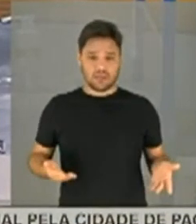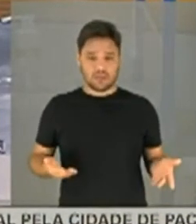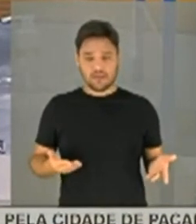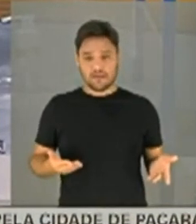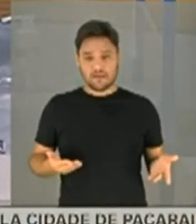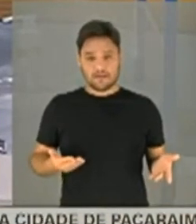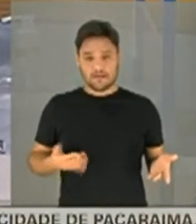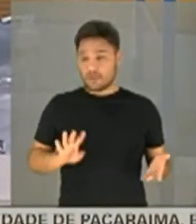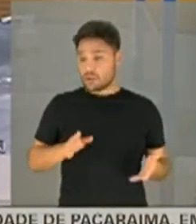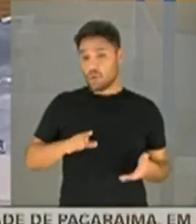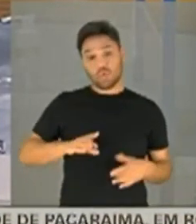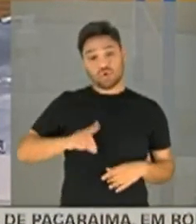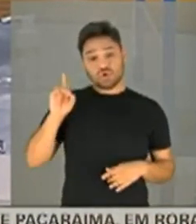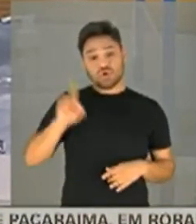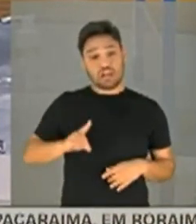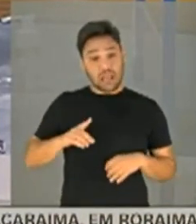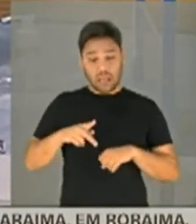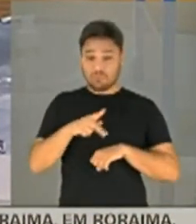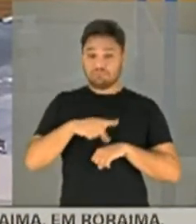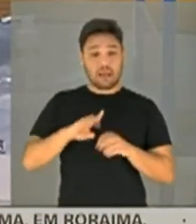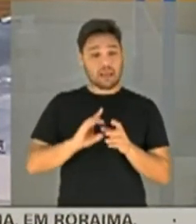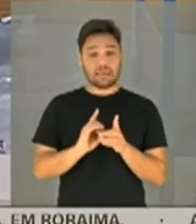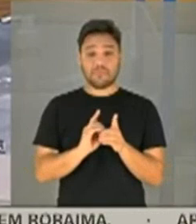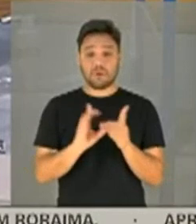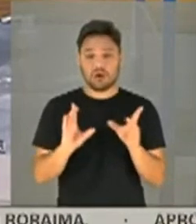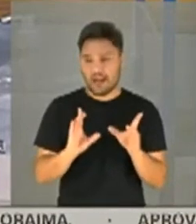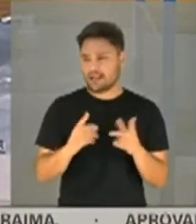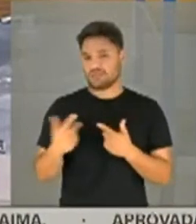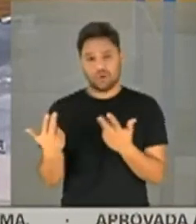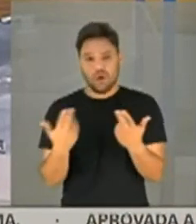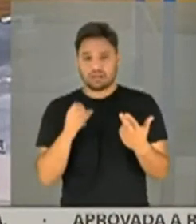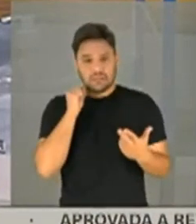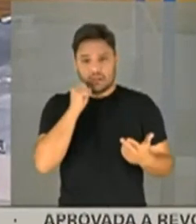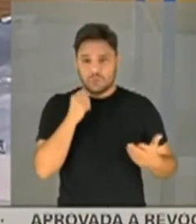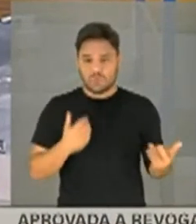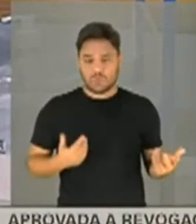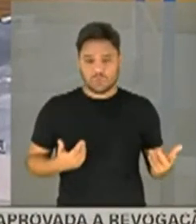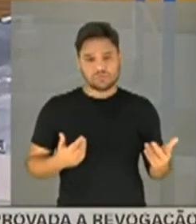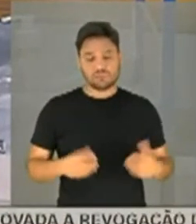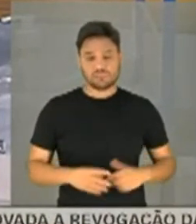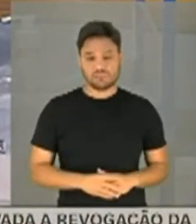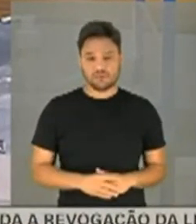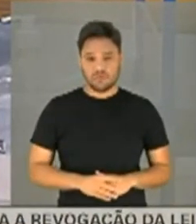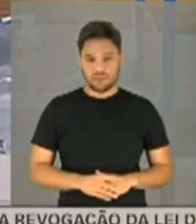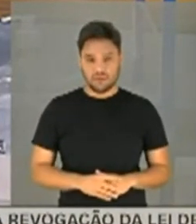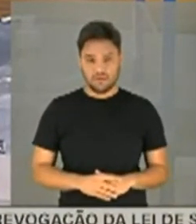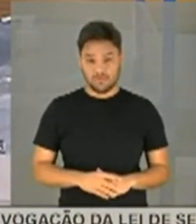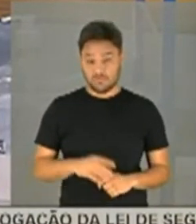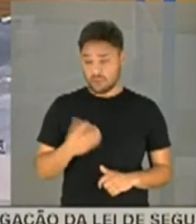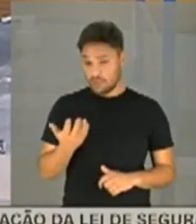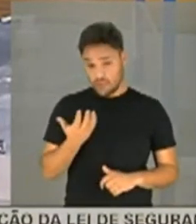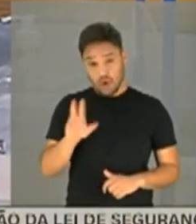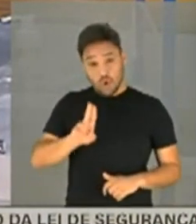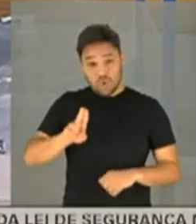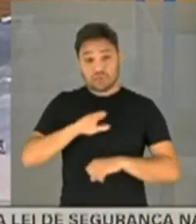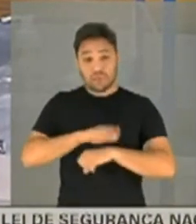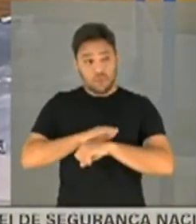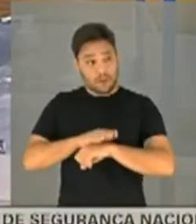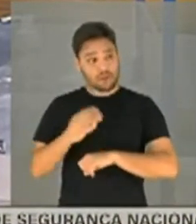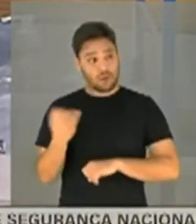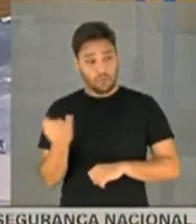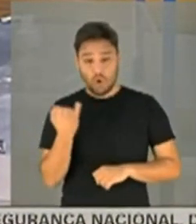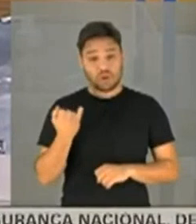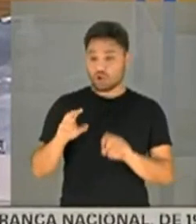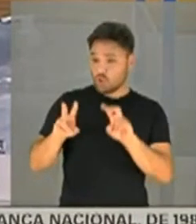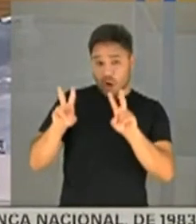Estado de Direito democrático, ainda mais com colegas. Mas eu queria aproveitar esse momento importante onde o assunto